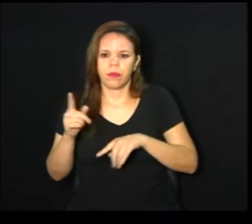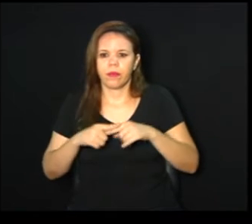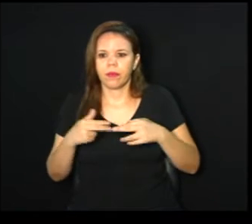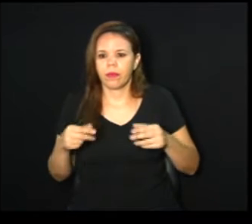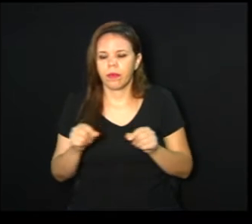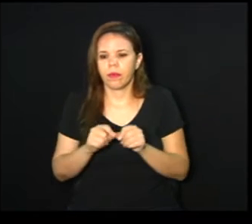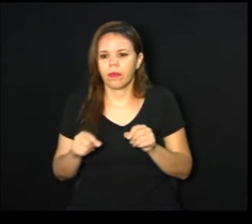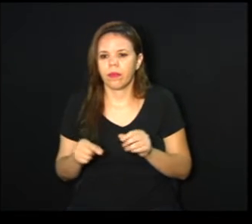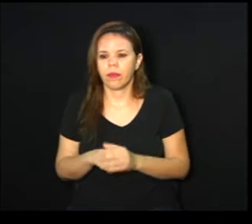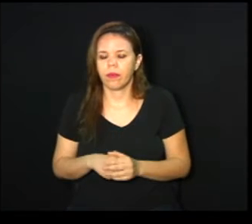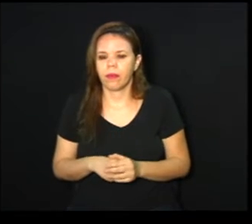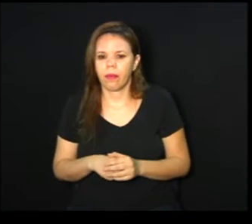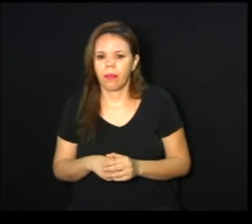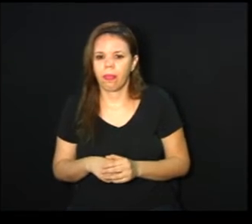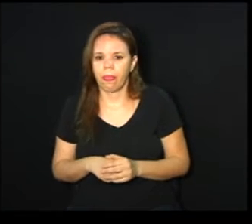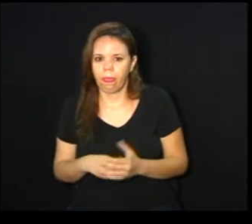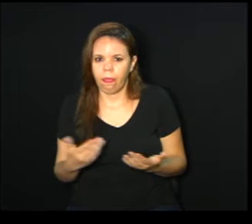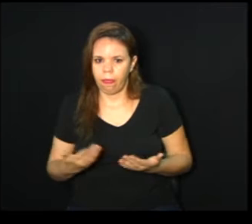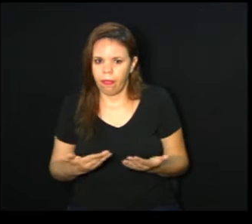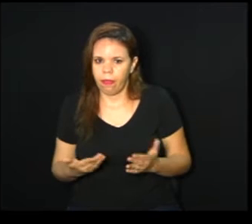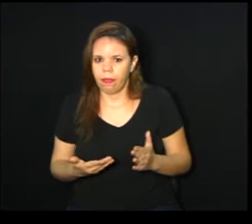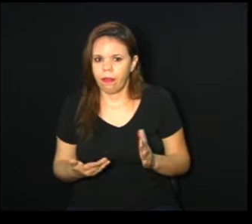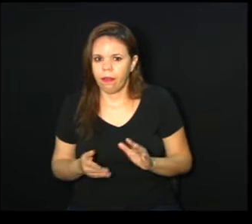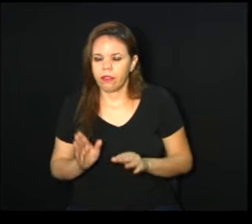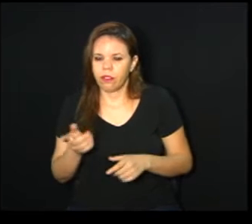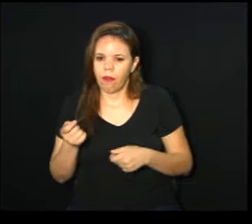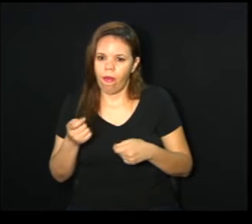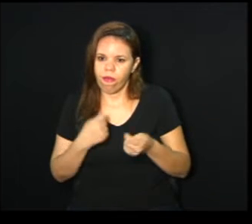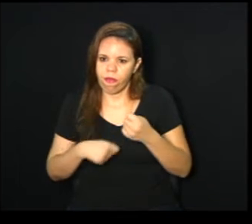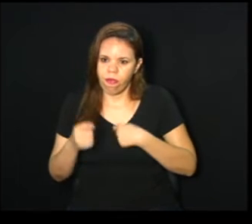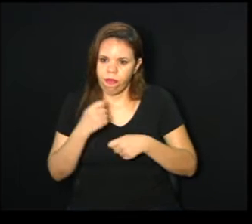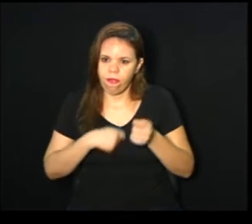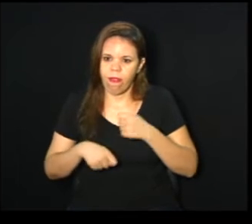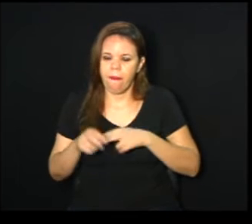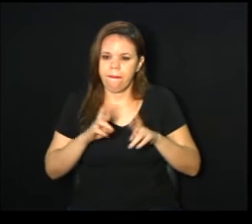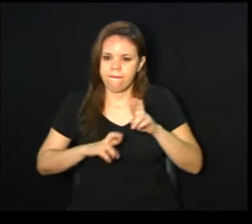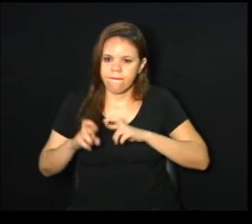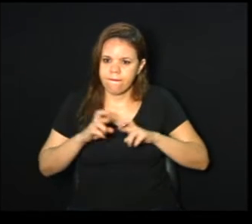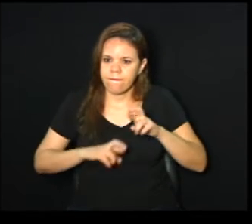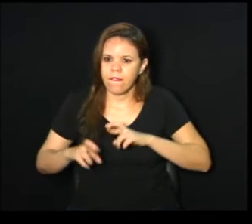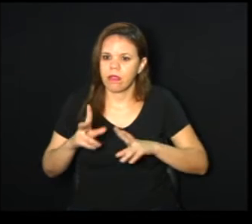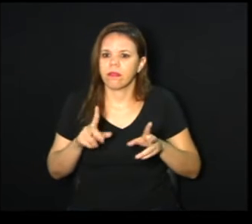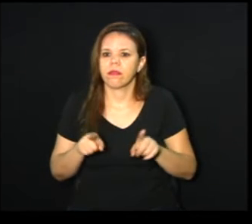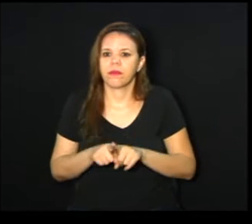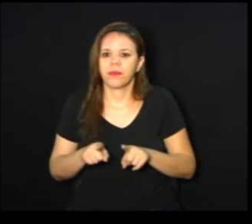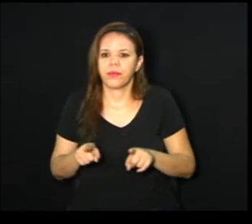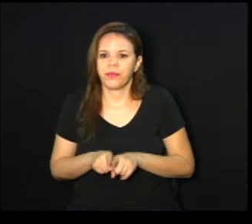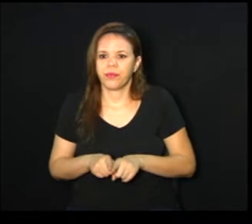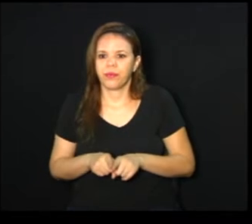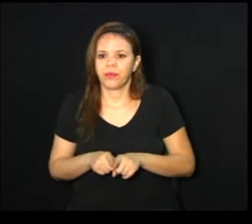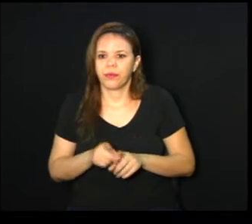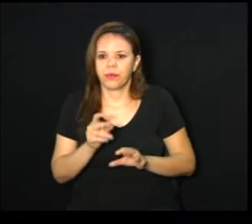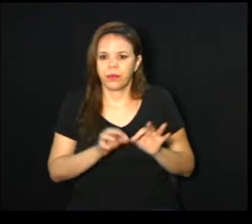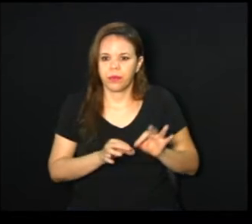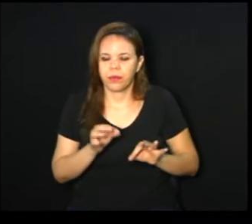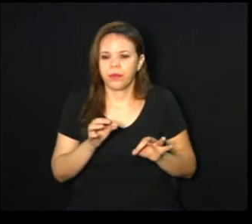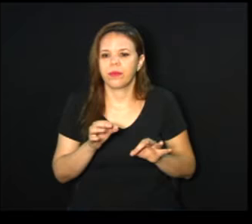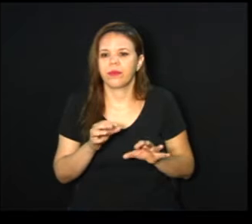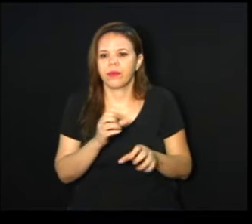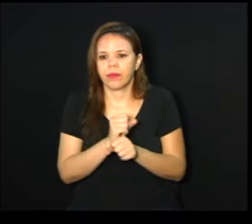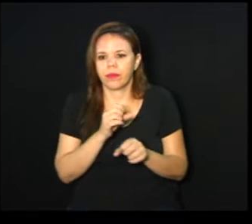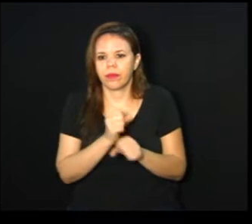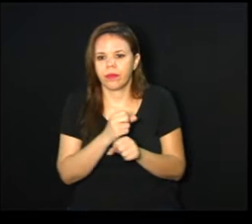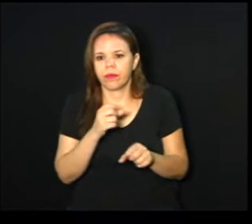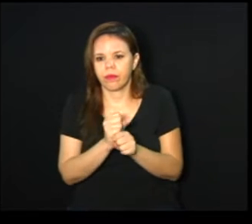equipamentos, protótipos, que hoje estão em escala comercial para esse tipo de análise. São eles: a questão do medidor concentrado. É um